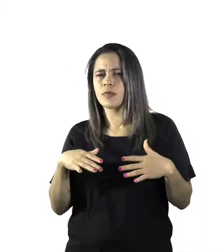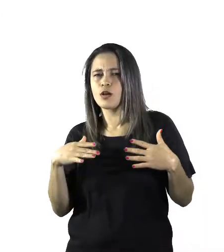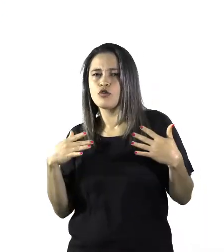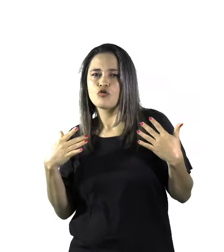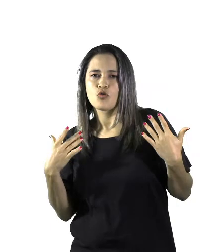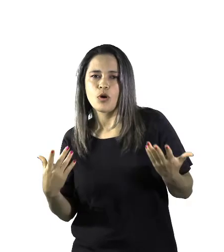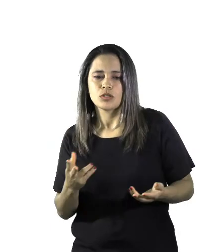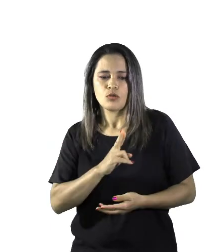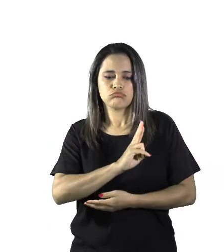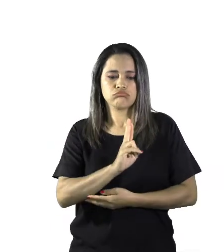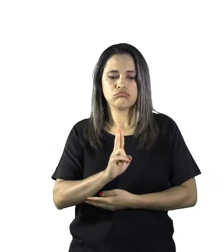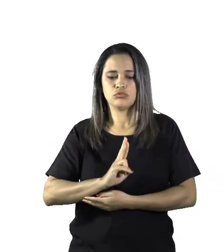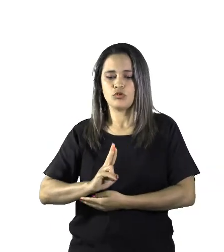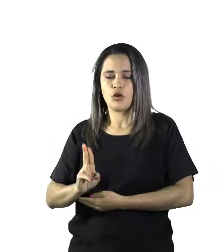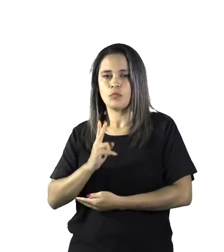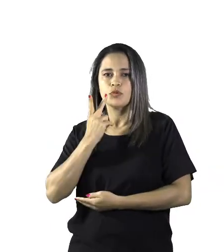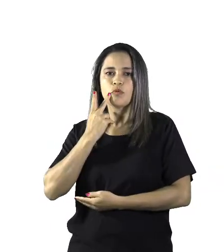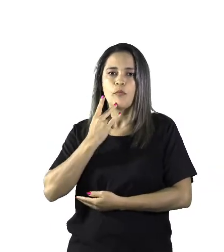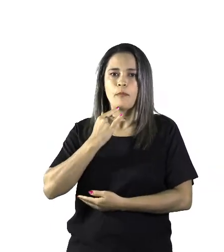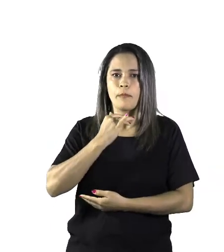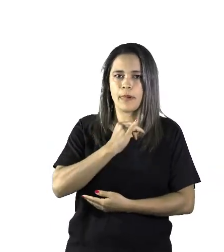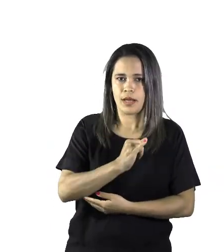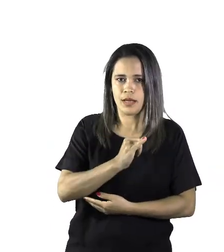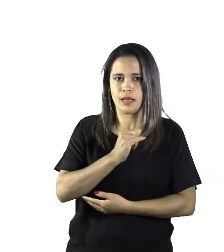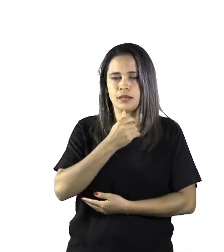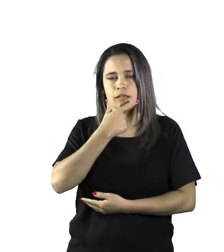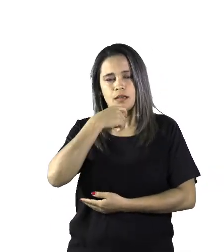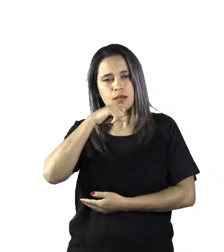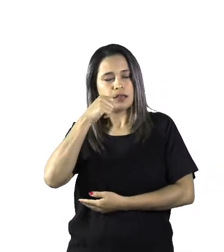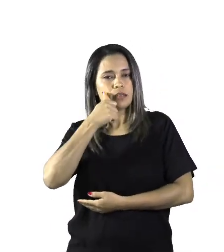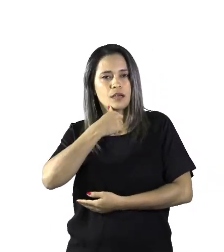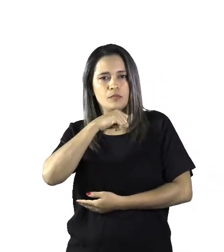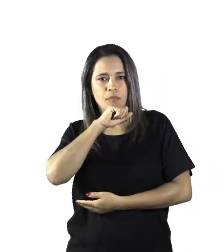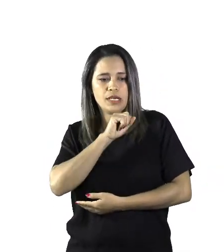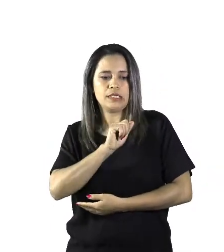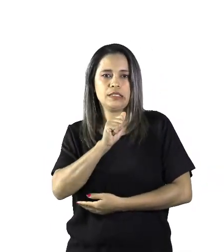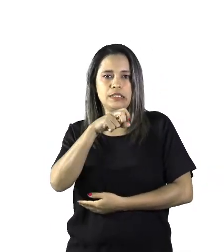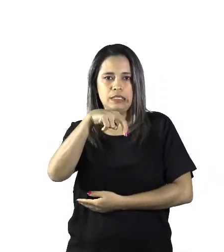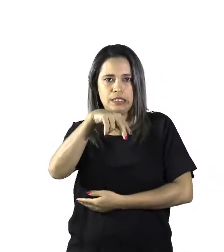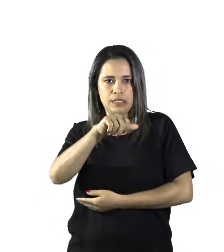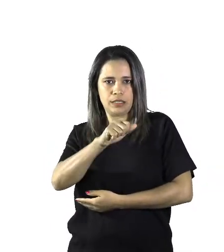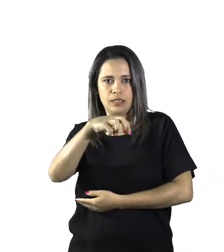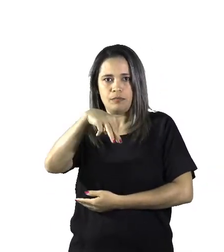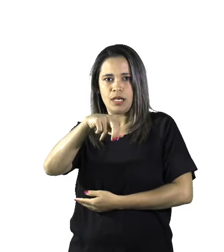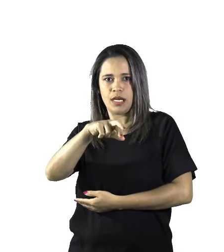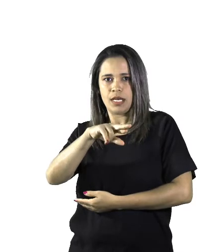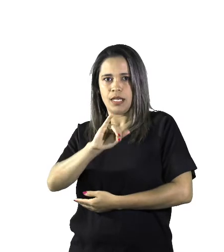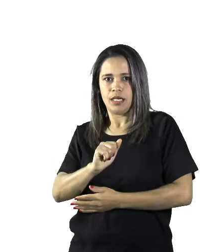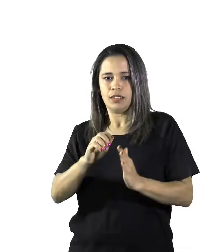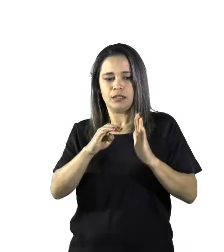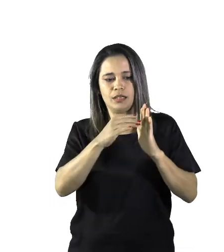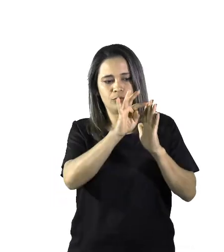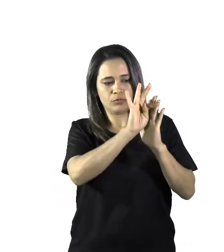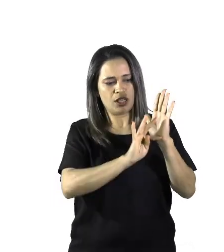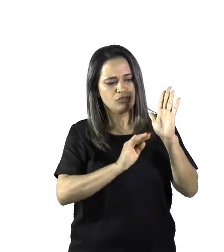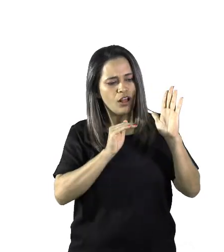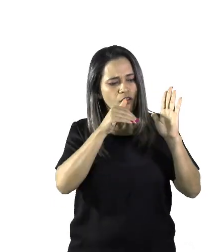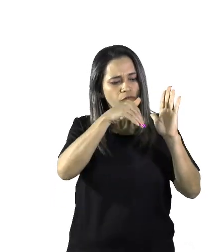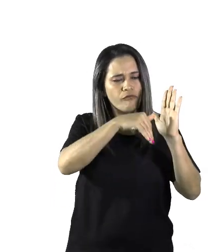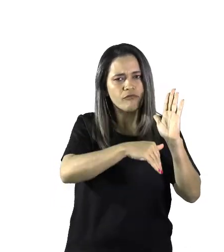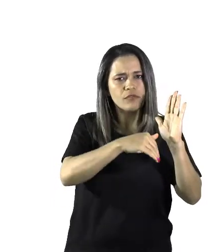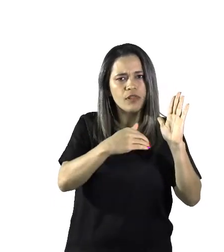os nomes dos pais de Ana Maria Machado? Está lá já no finalzinho do texto, no finalzinho da